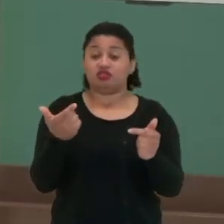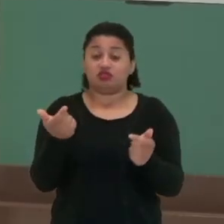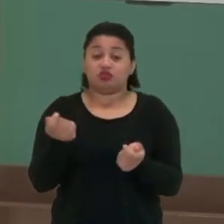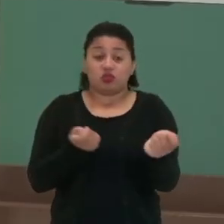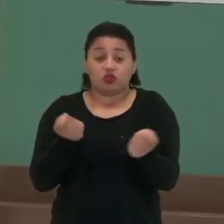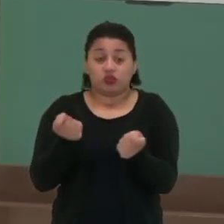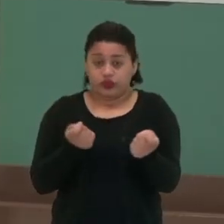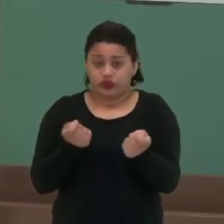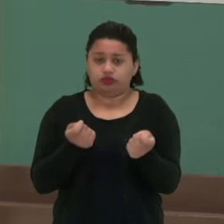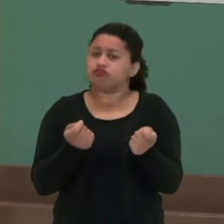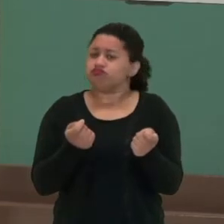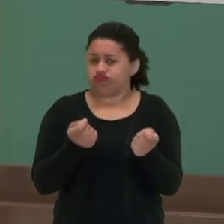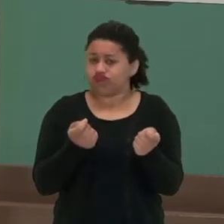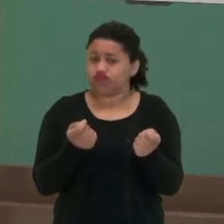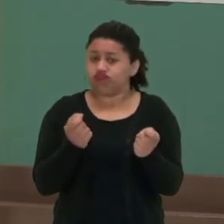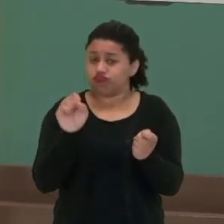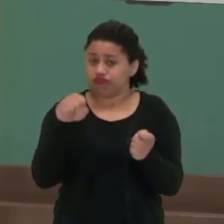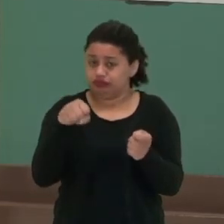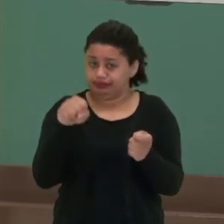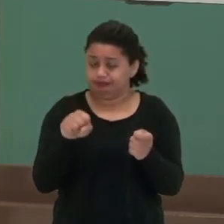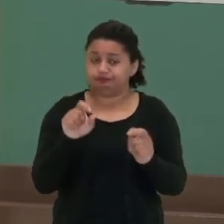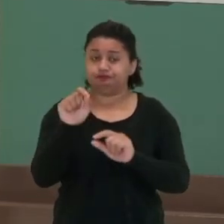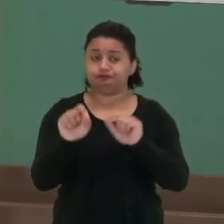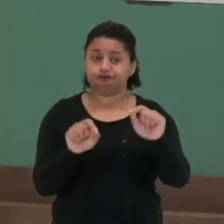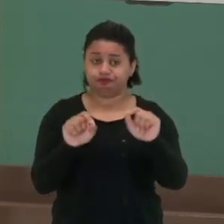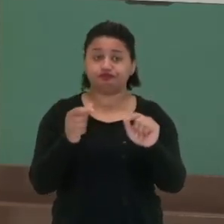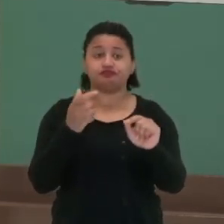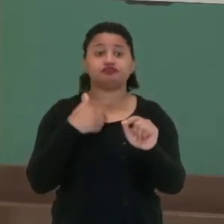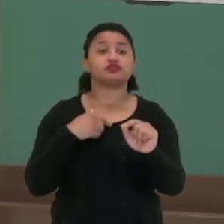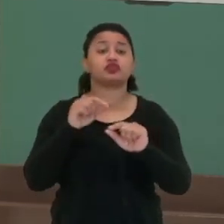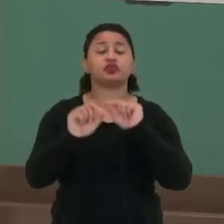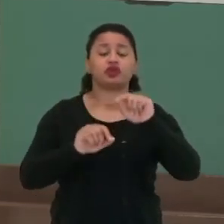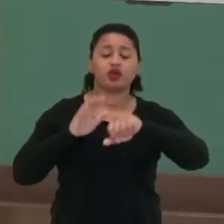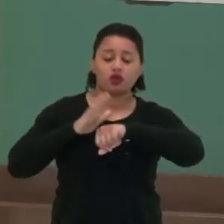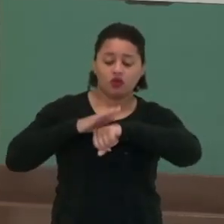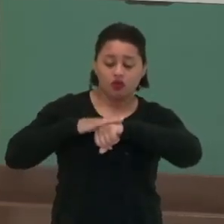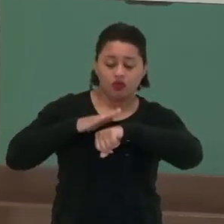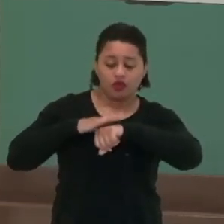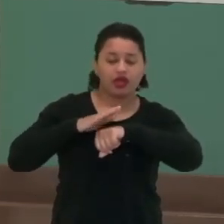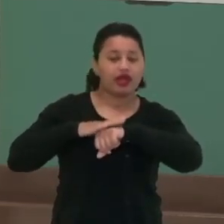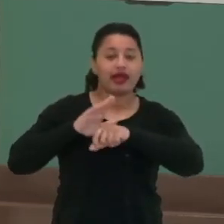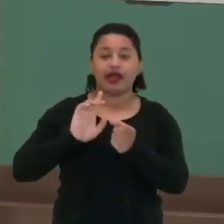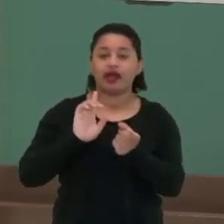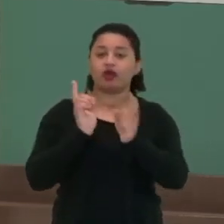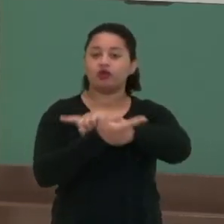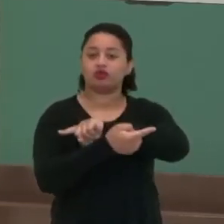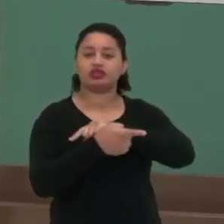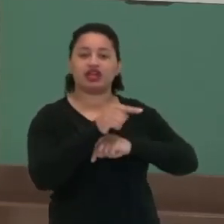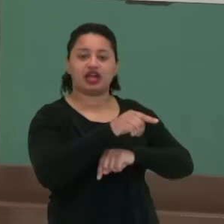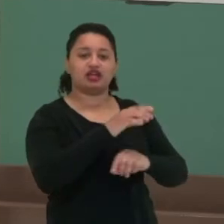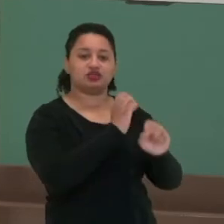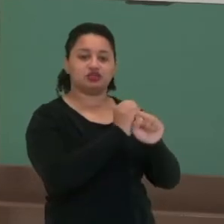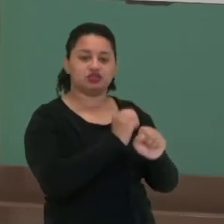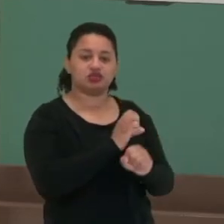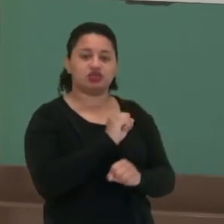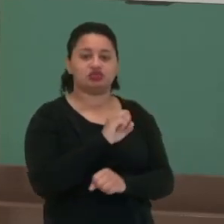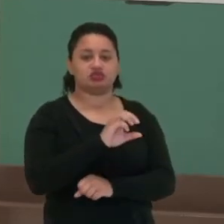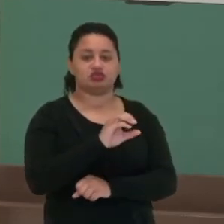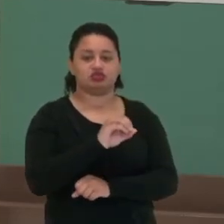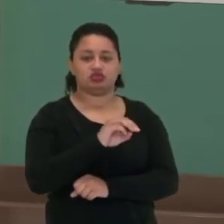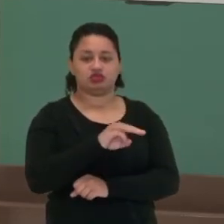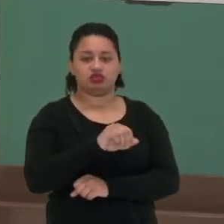É isso mesmo. Então, o sistema nervoso autônomo é o oposto do que nós vimos